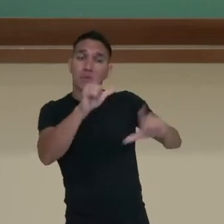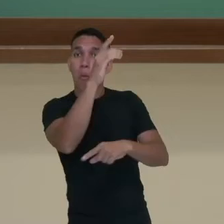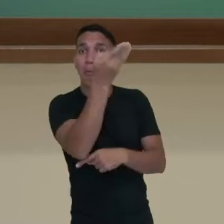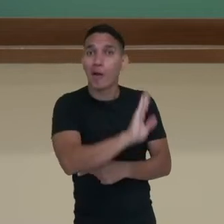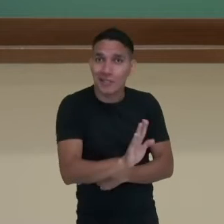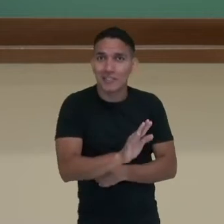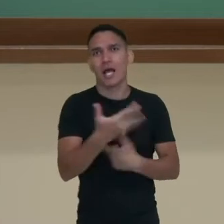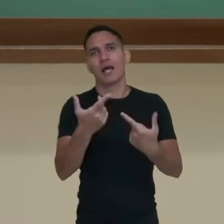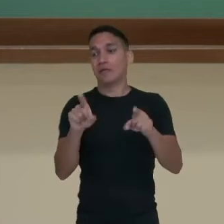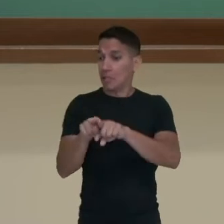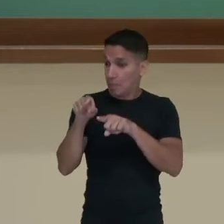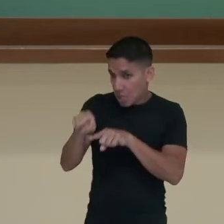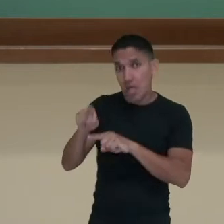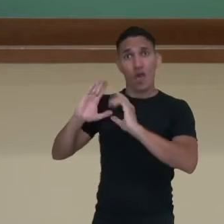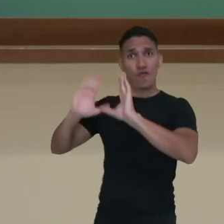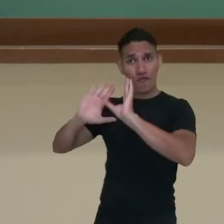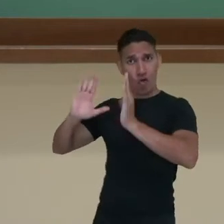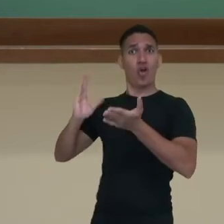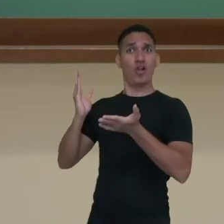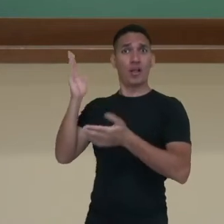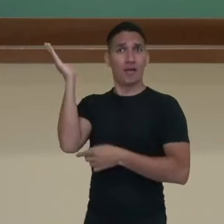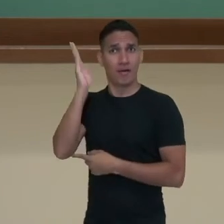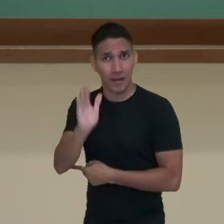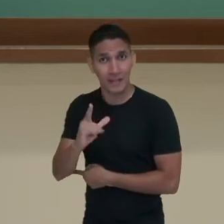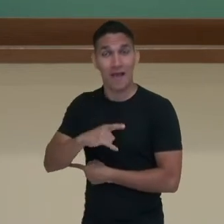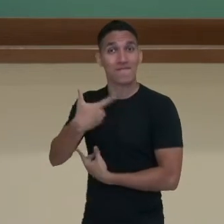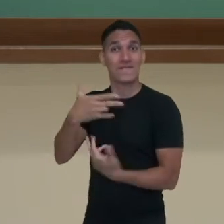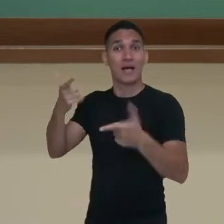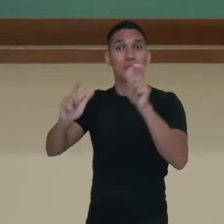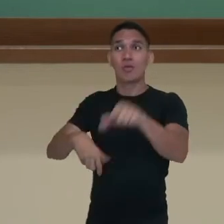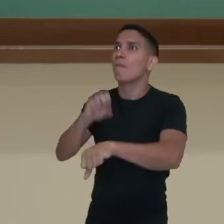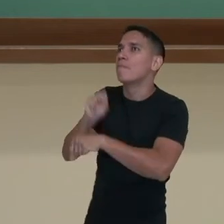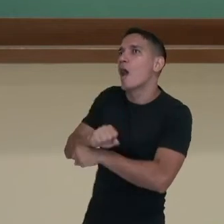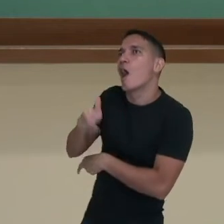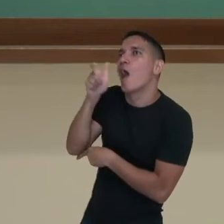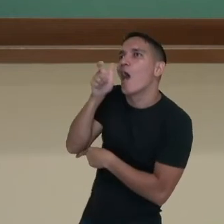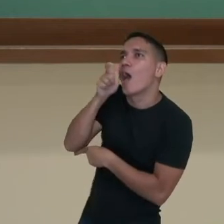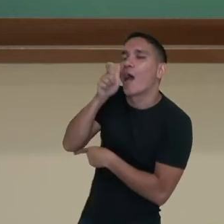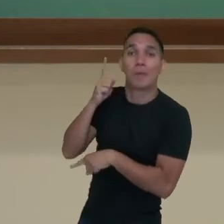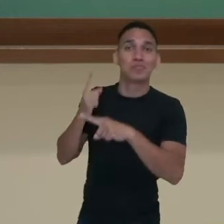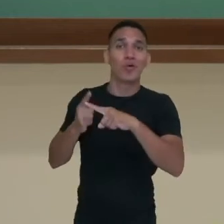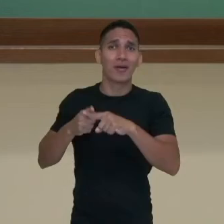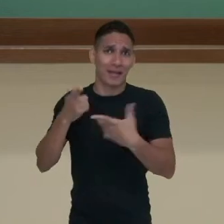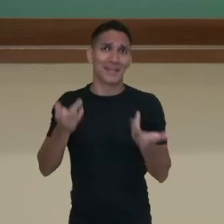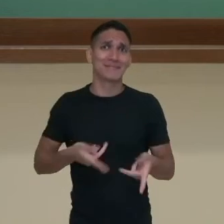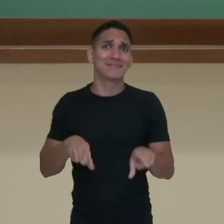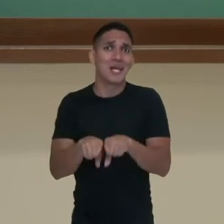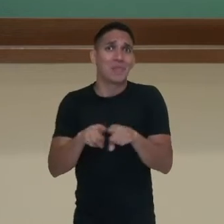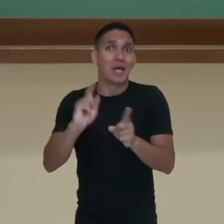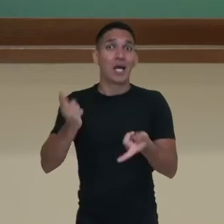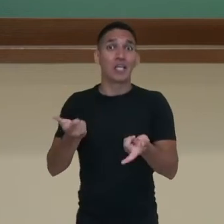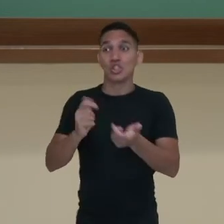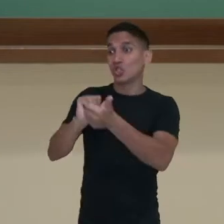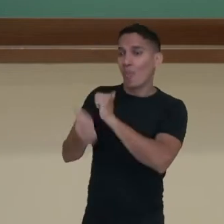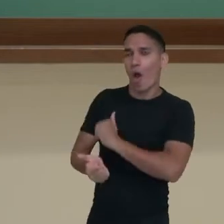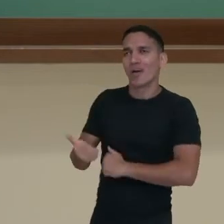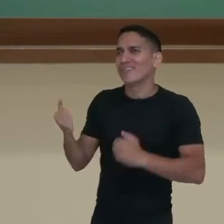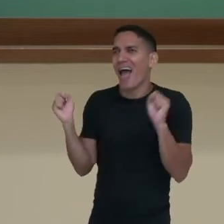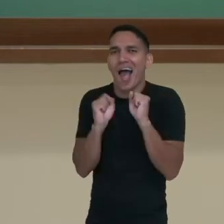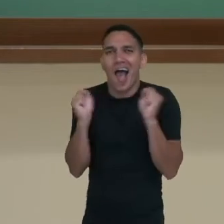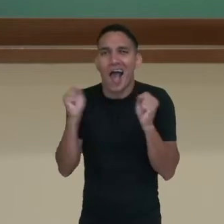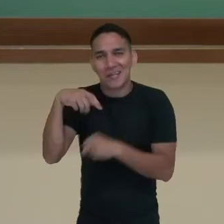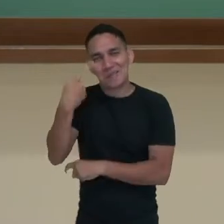Brasil de vôlei, né? Muitas pessoas param para assistir porque realmente também é um esporte queridinho aí no